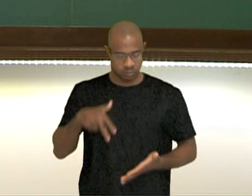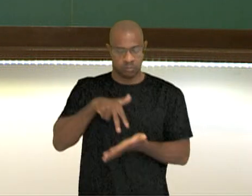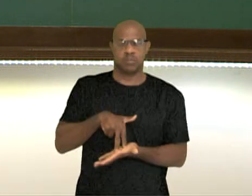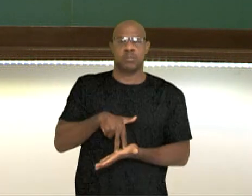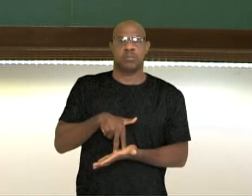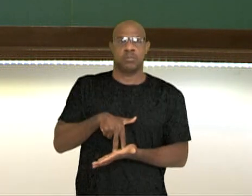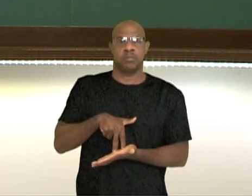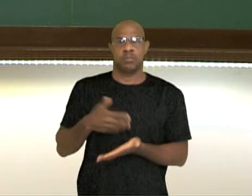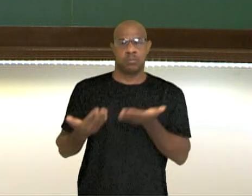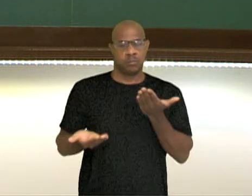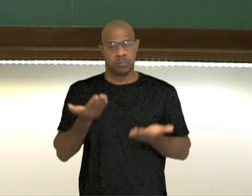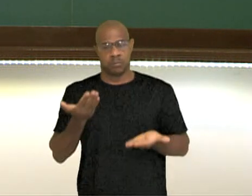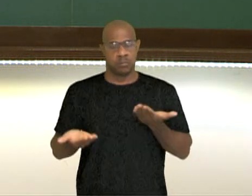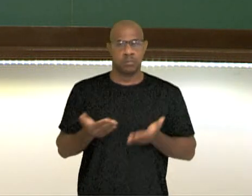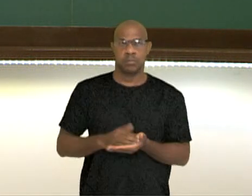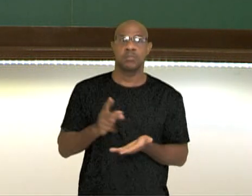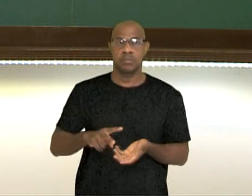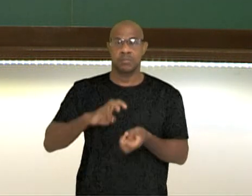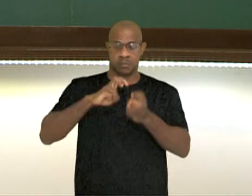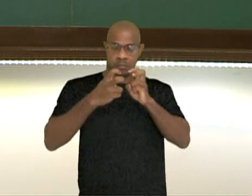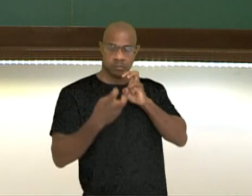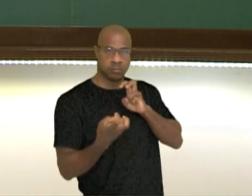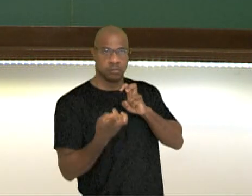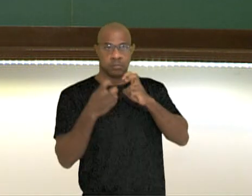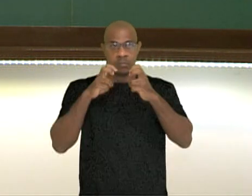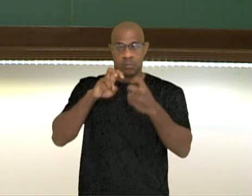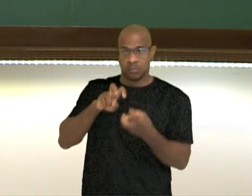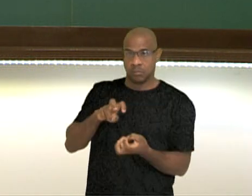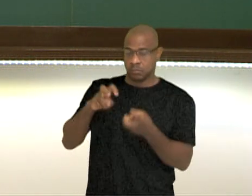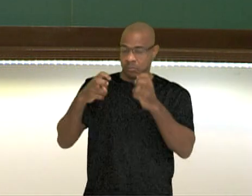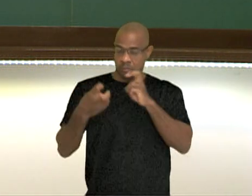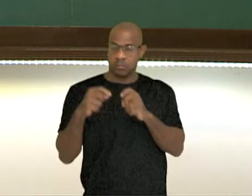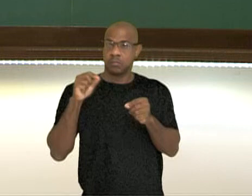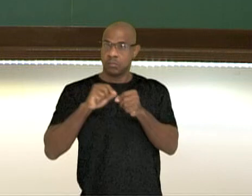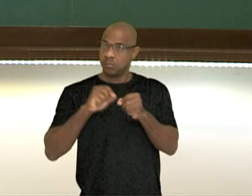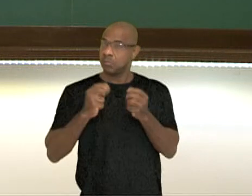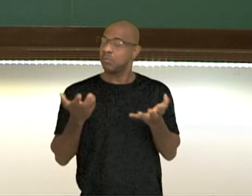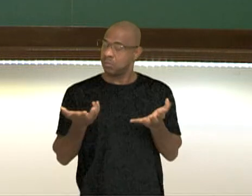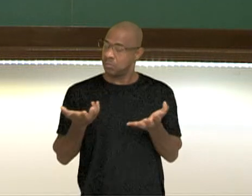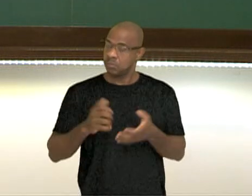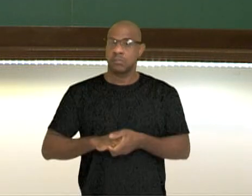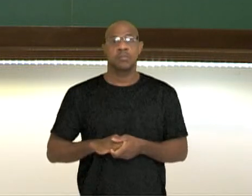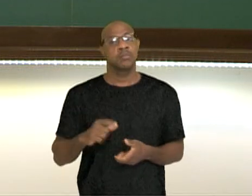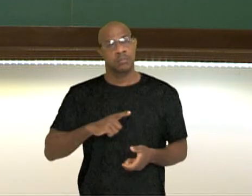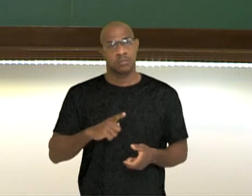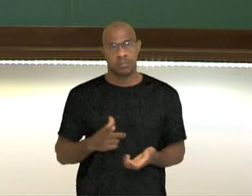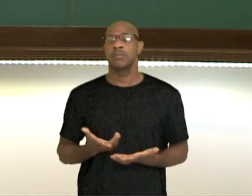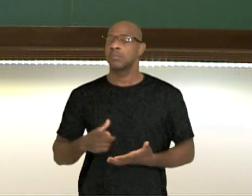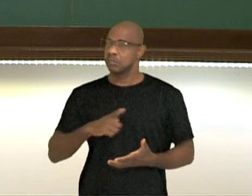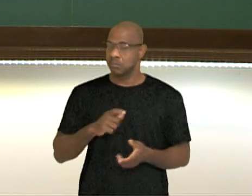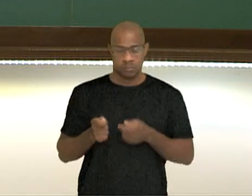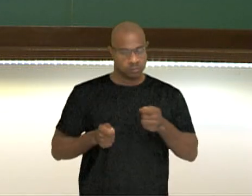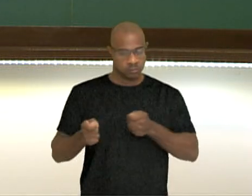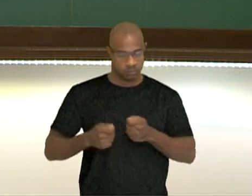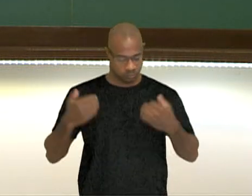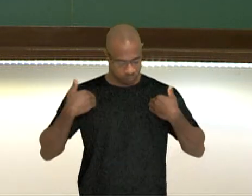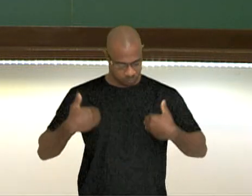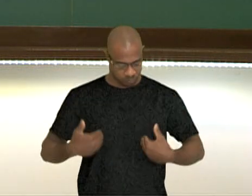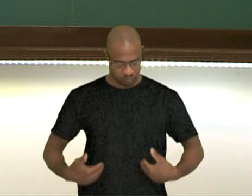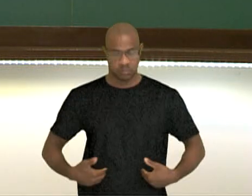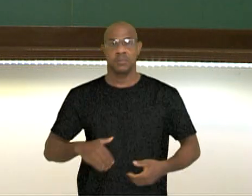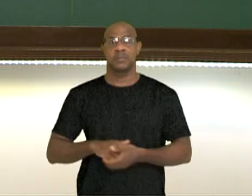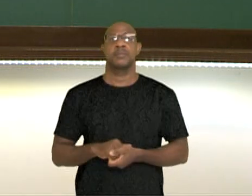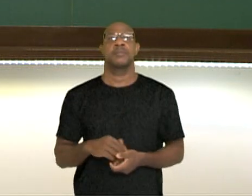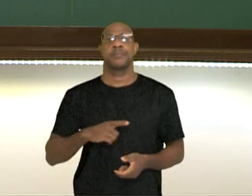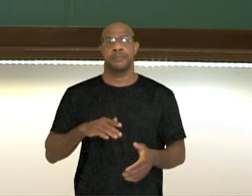equilíbrio. E é isso que a ginga do capoeirista, né? O que o capoeirista faz quando está gingando. Ele